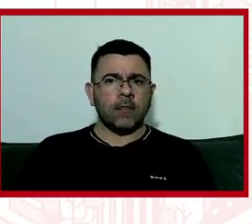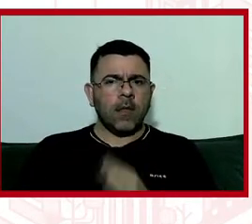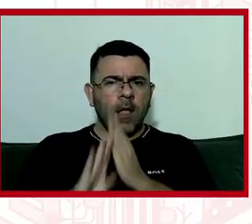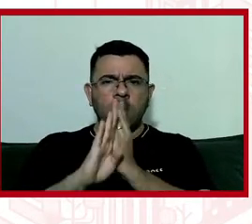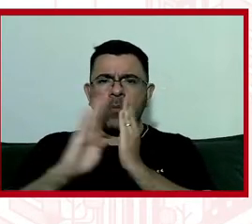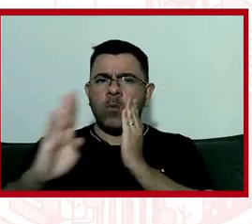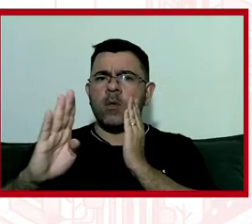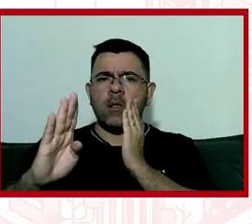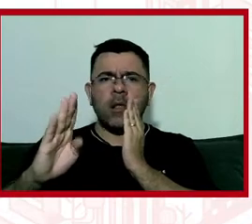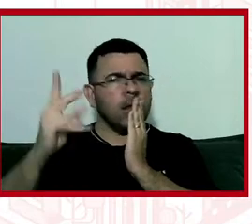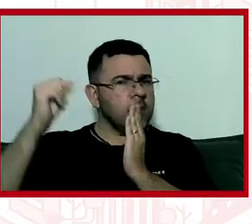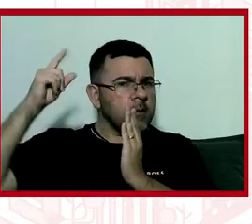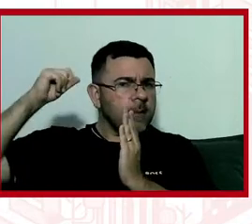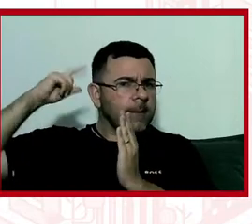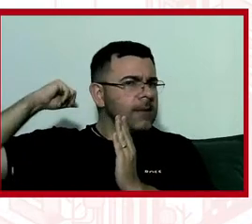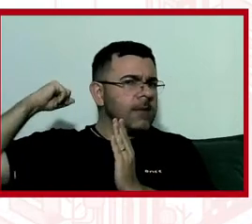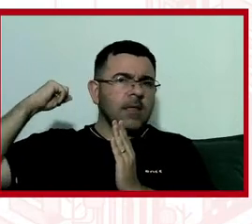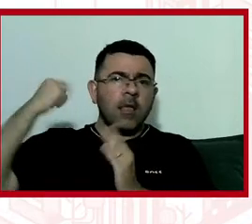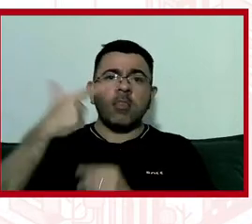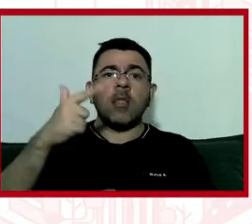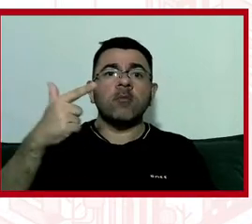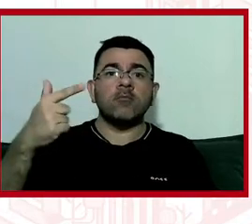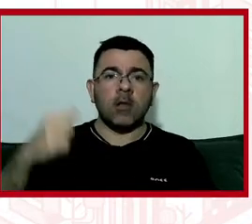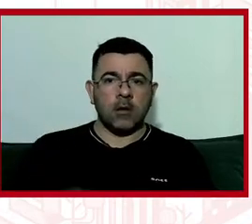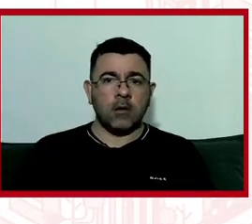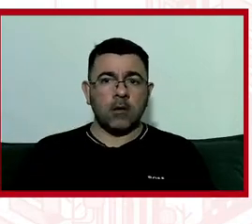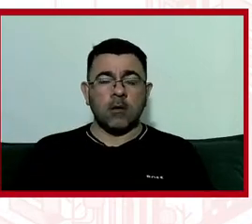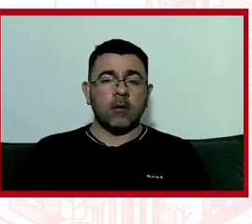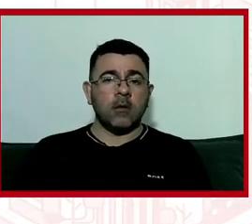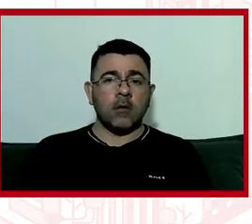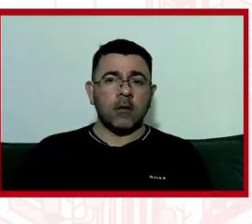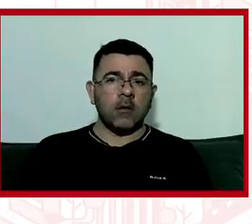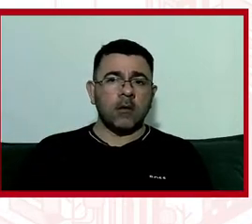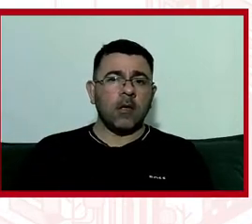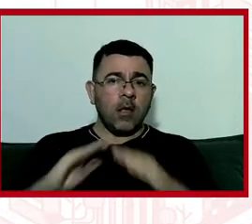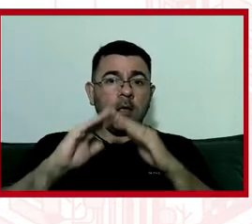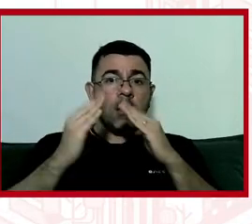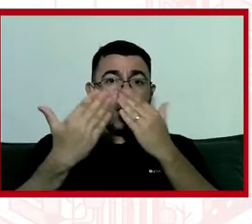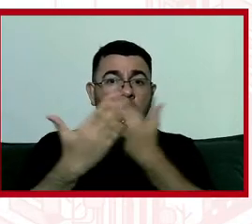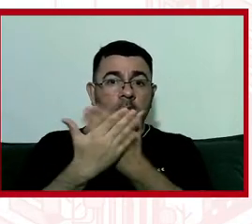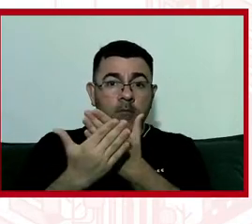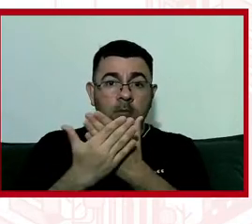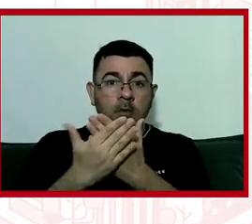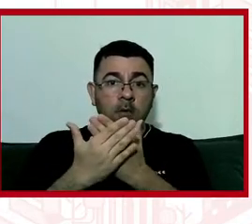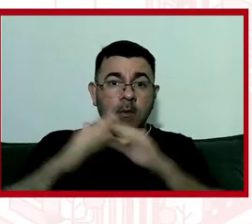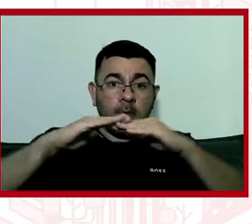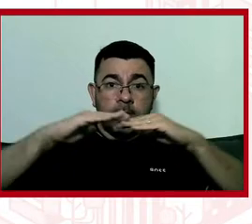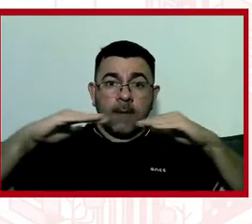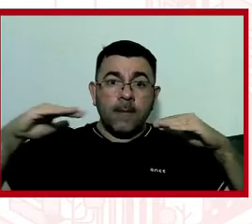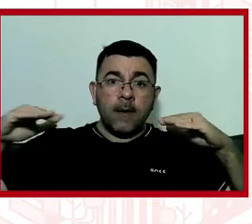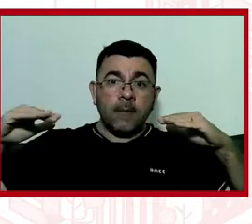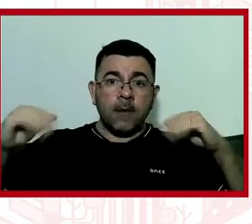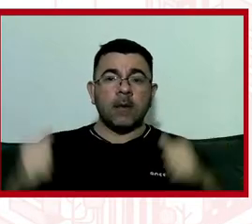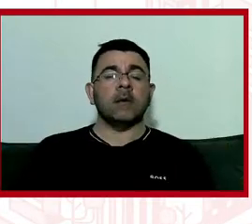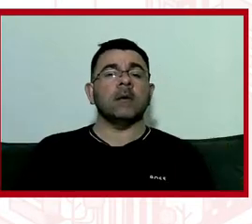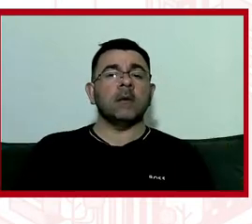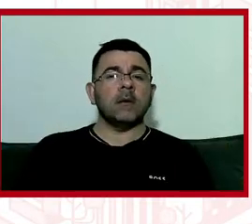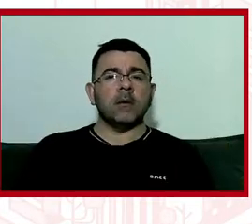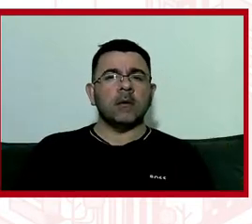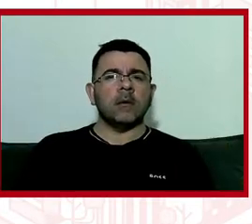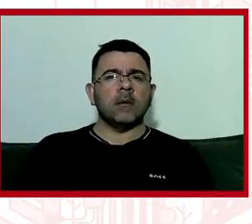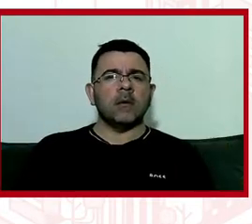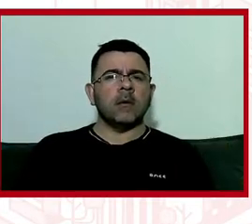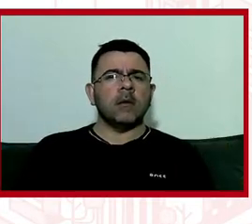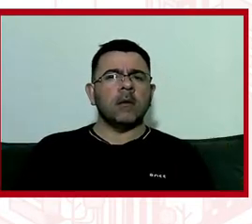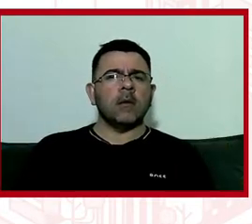número limitado de vagas 6500 vagas depois de completar as 6500 vagas eu não guardava